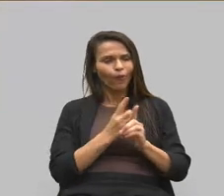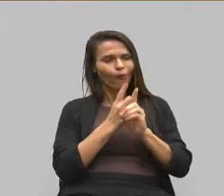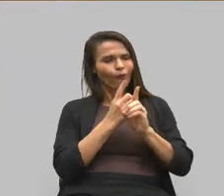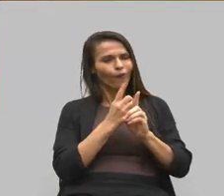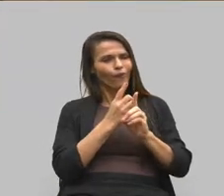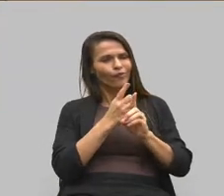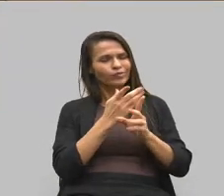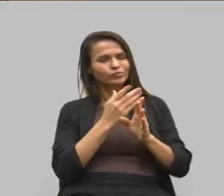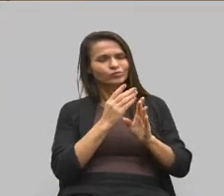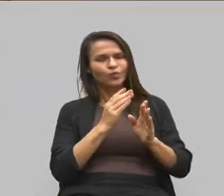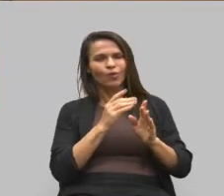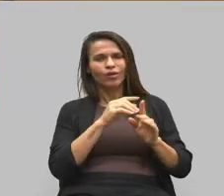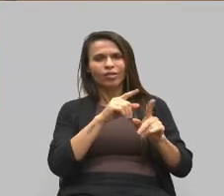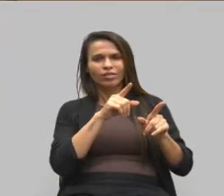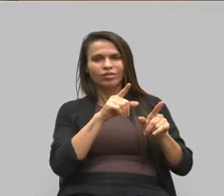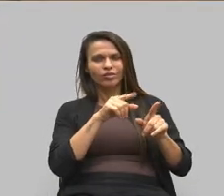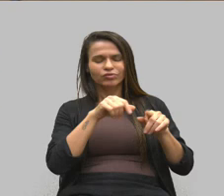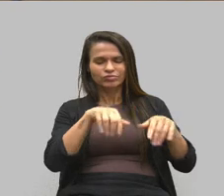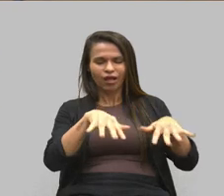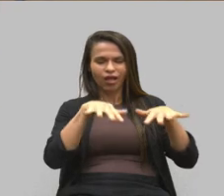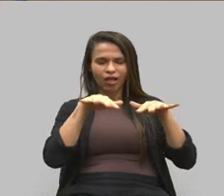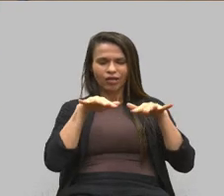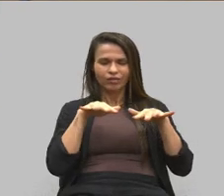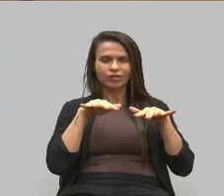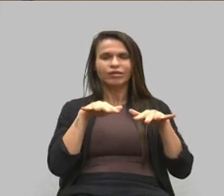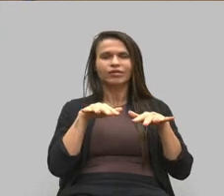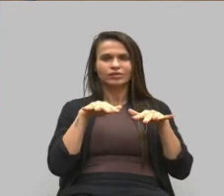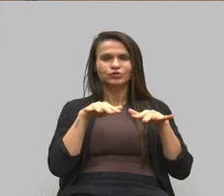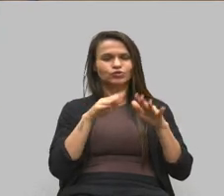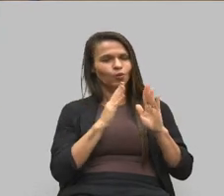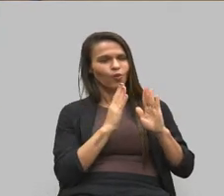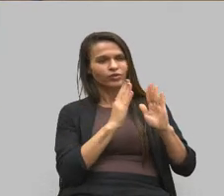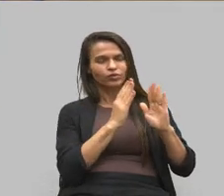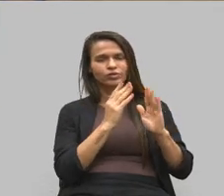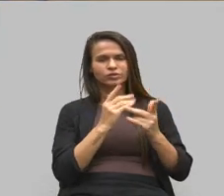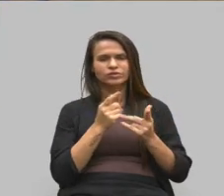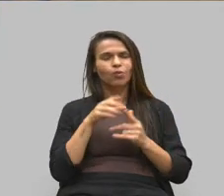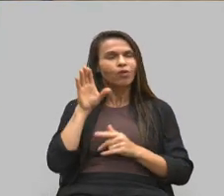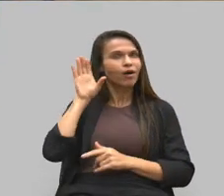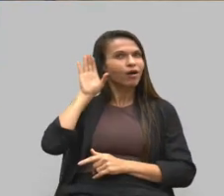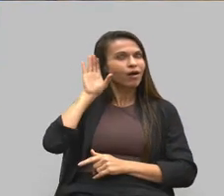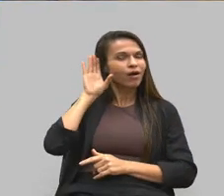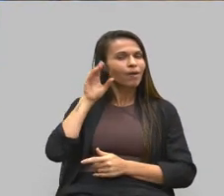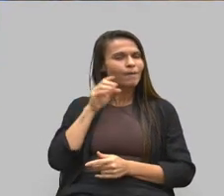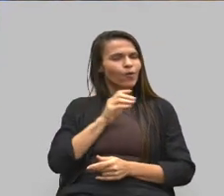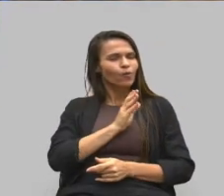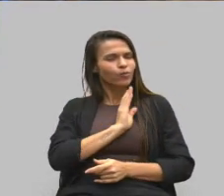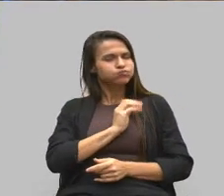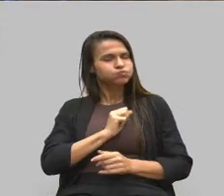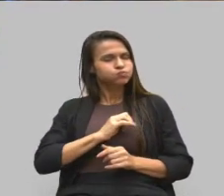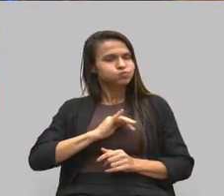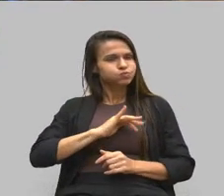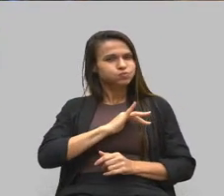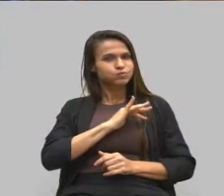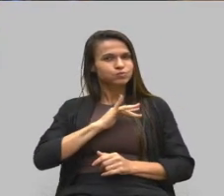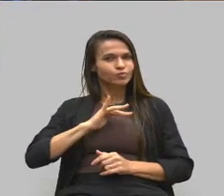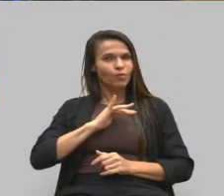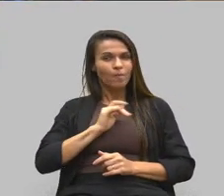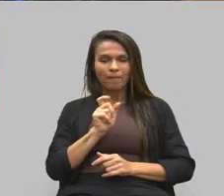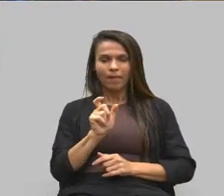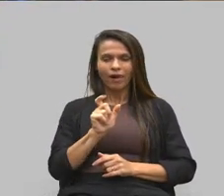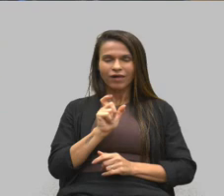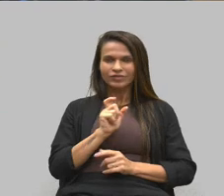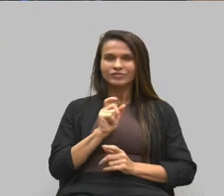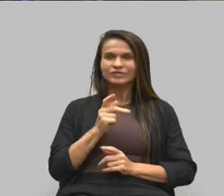encontro nas audiências escuto você o meu coração se enche de uma palavra que você falou aí gostei eu acho que